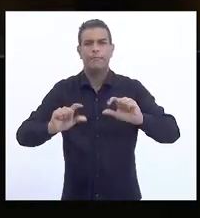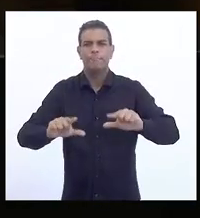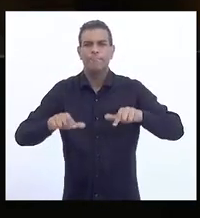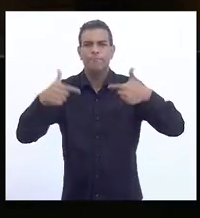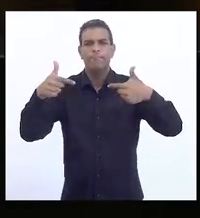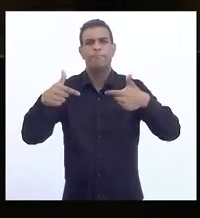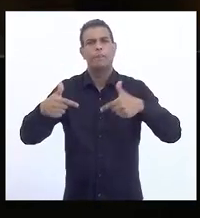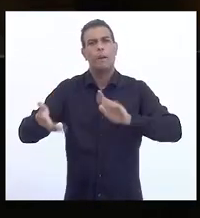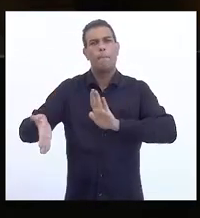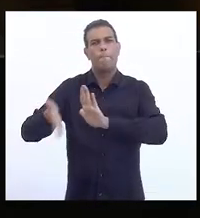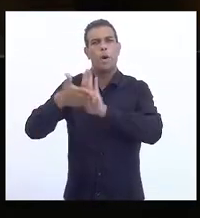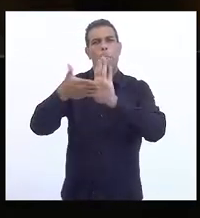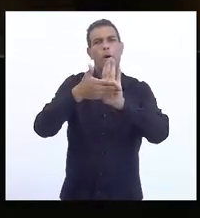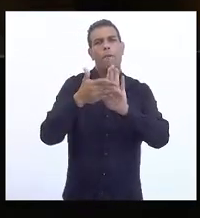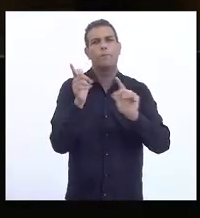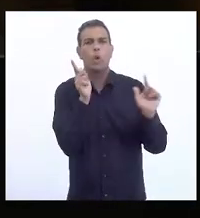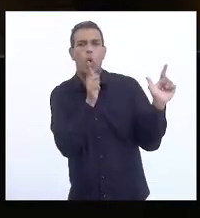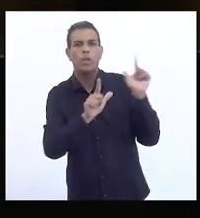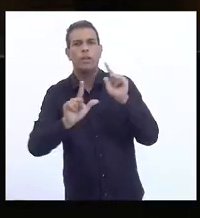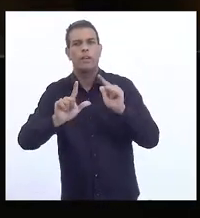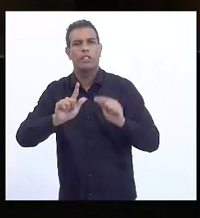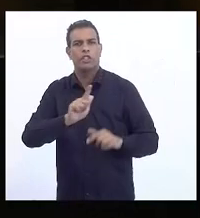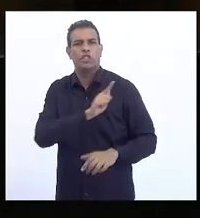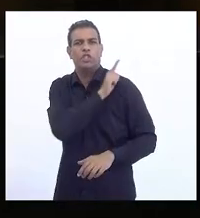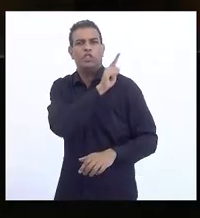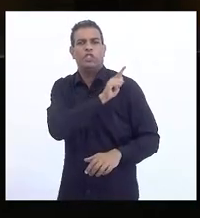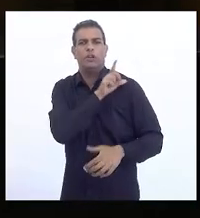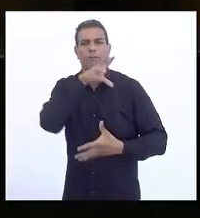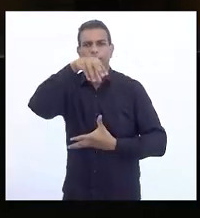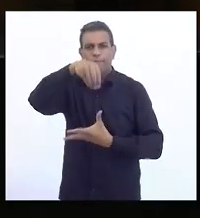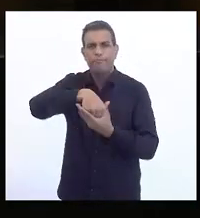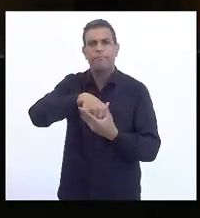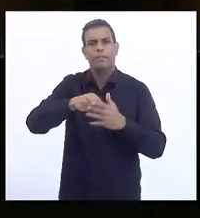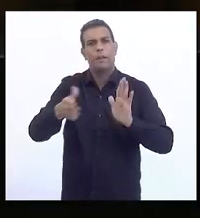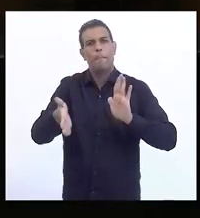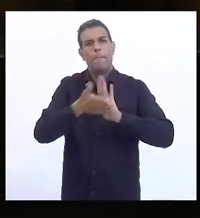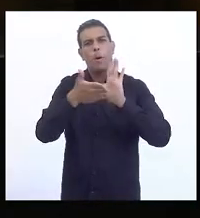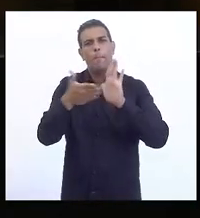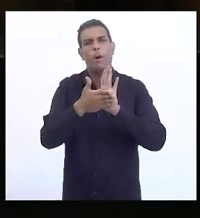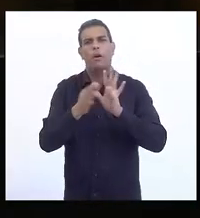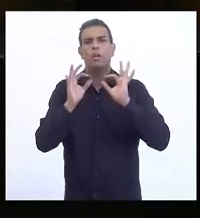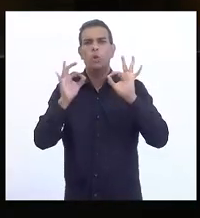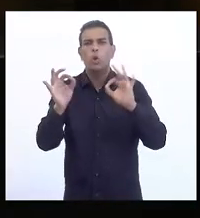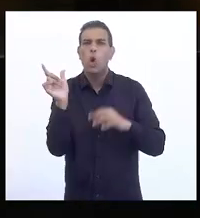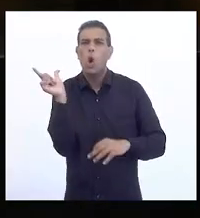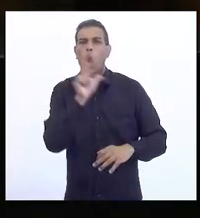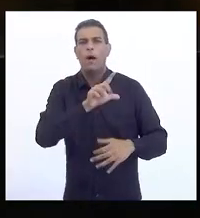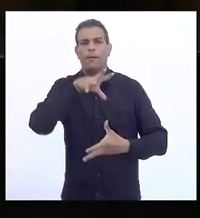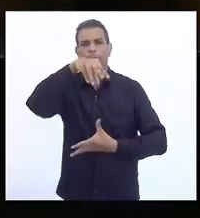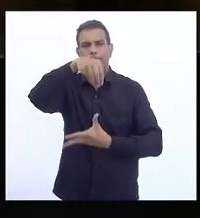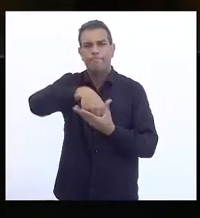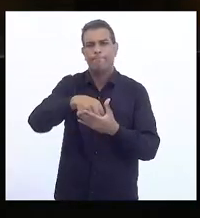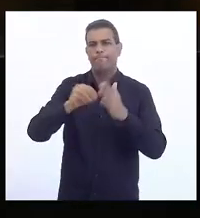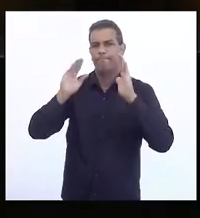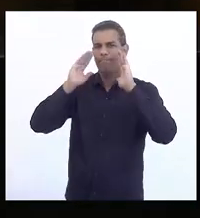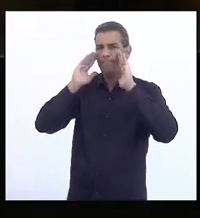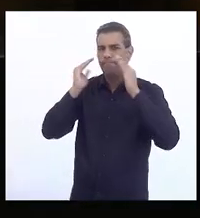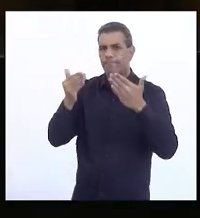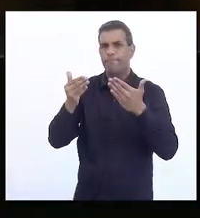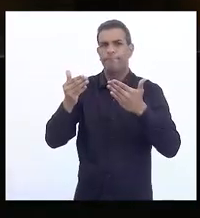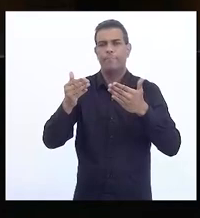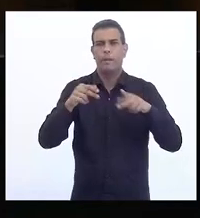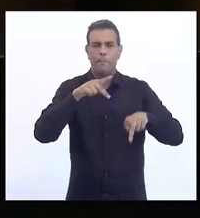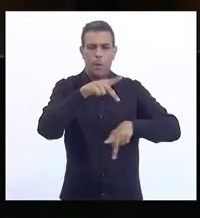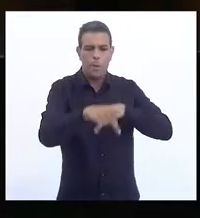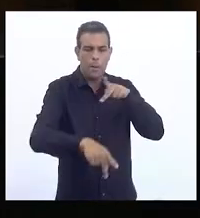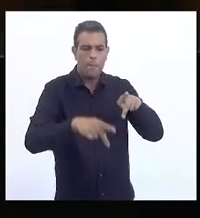se empenhado em fazer uma gestão proba e absolutamente voltada para a